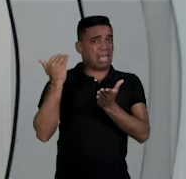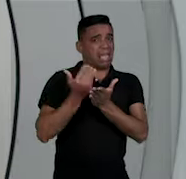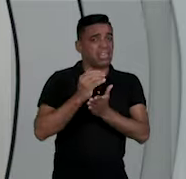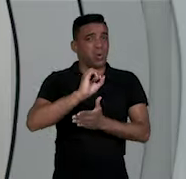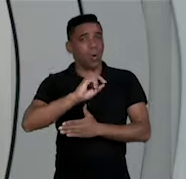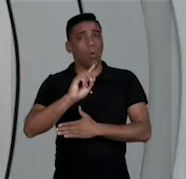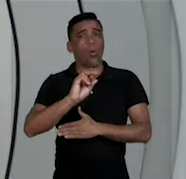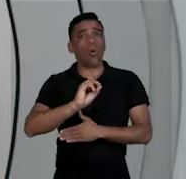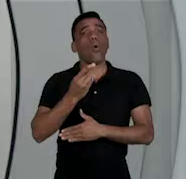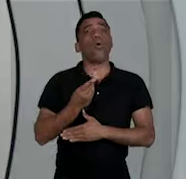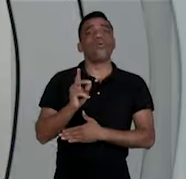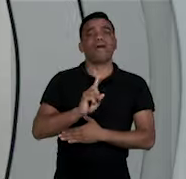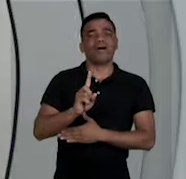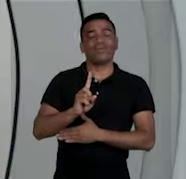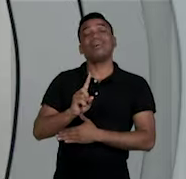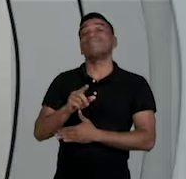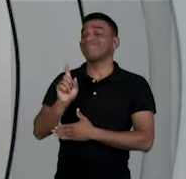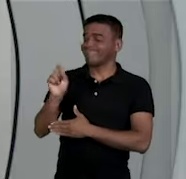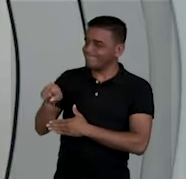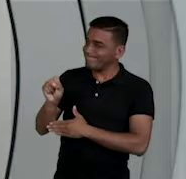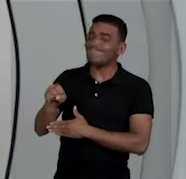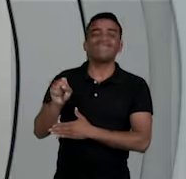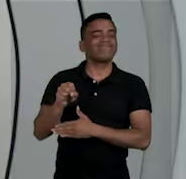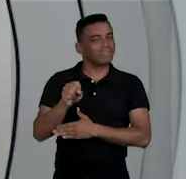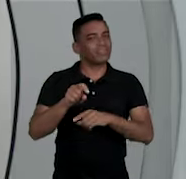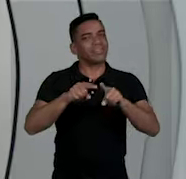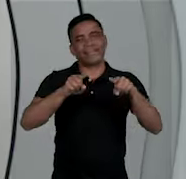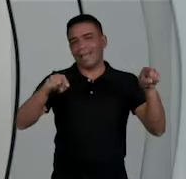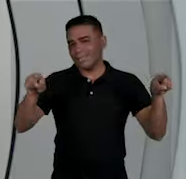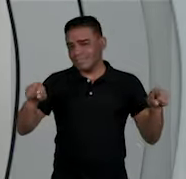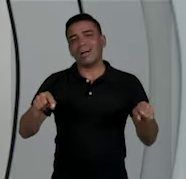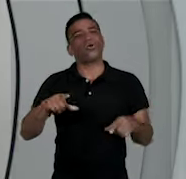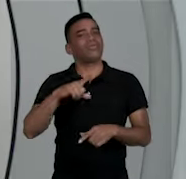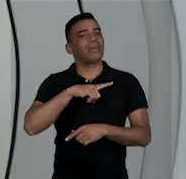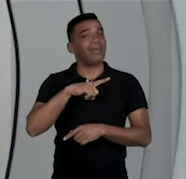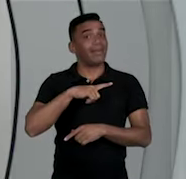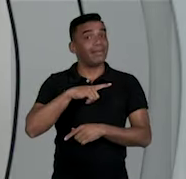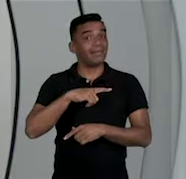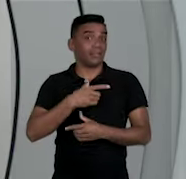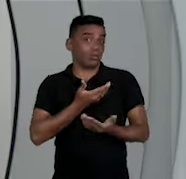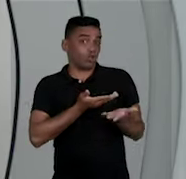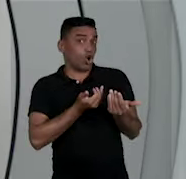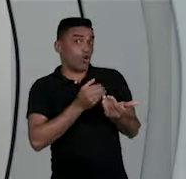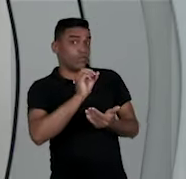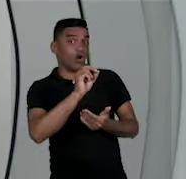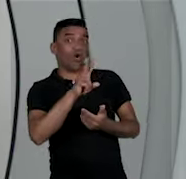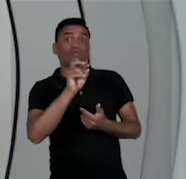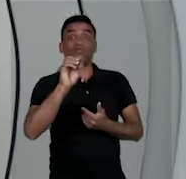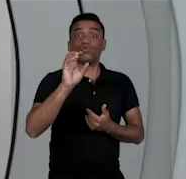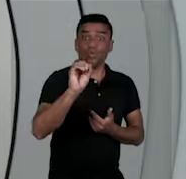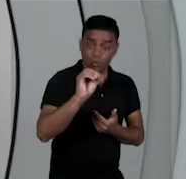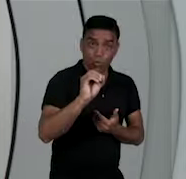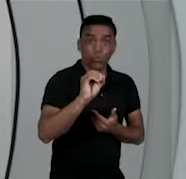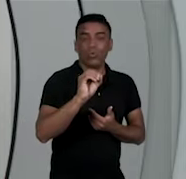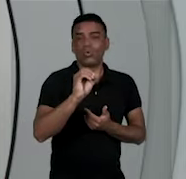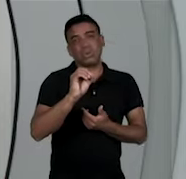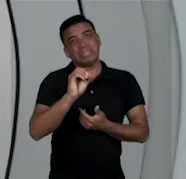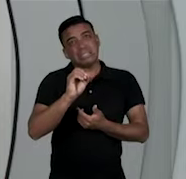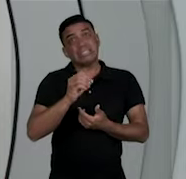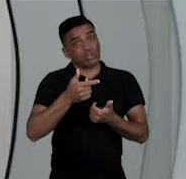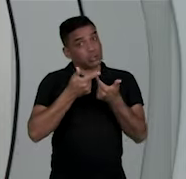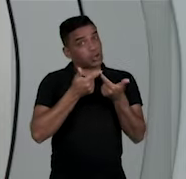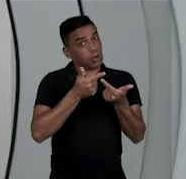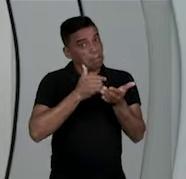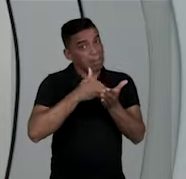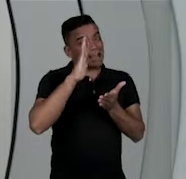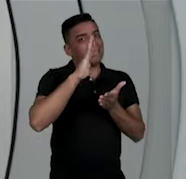muito variável. Agora, quanto mais jovem o óvulo, maior também a chance de dar certo, mesmo que seja uma paciente